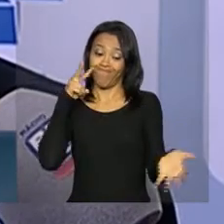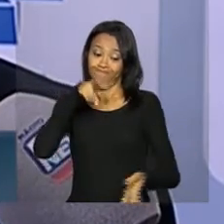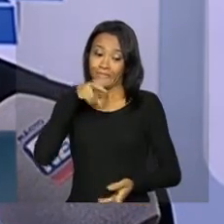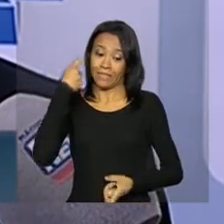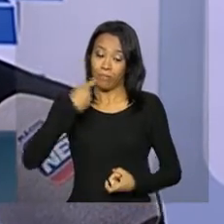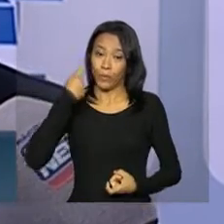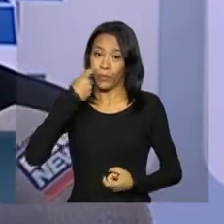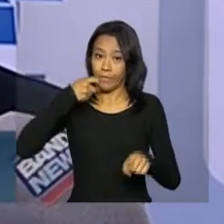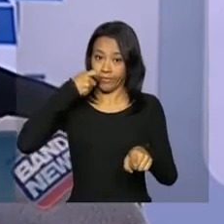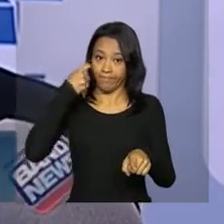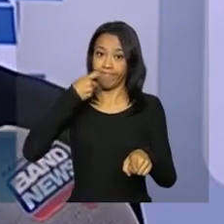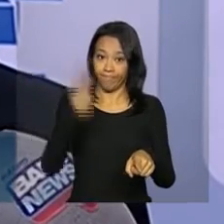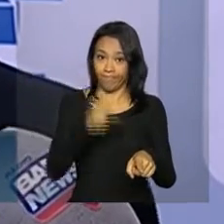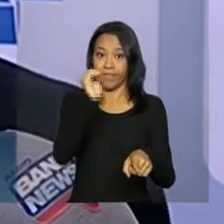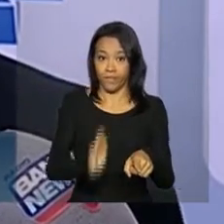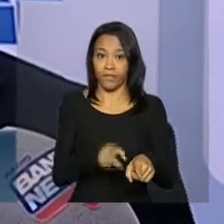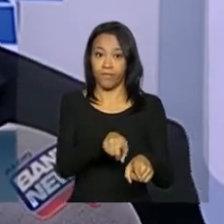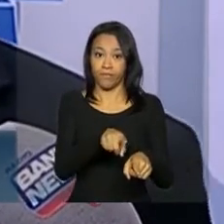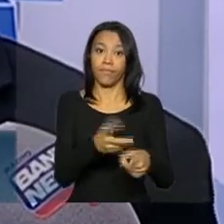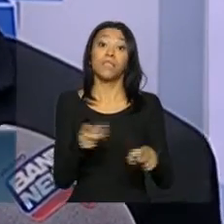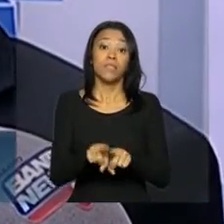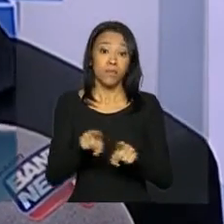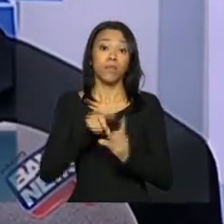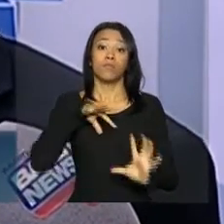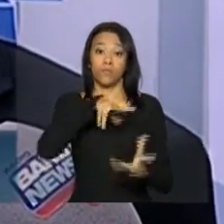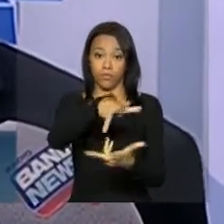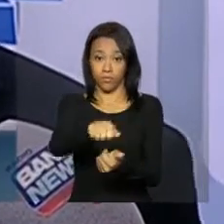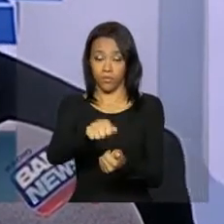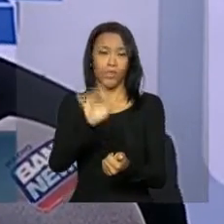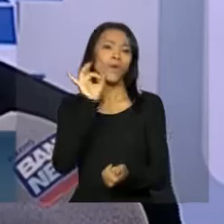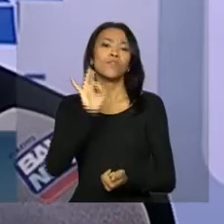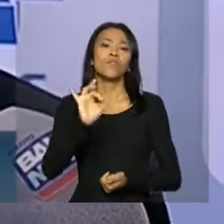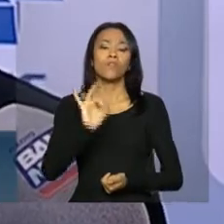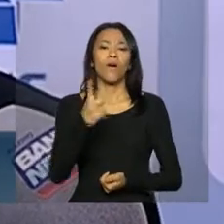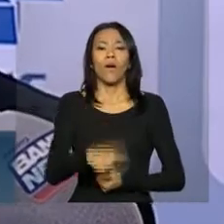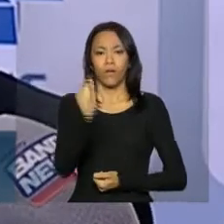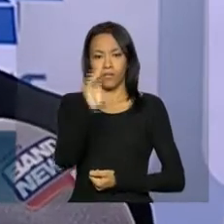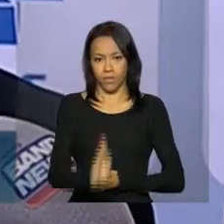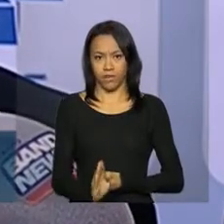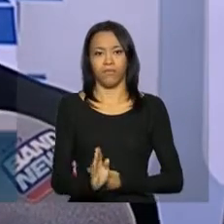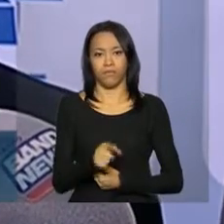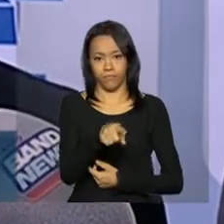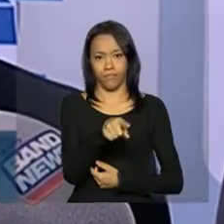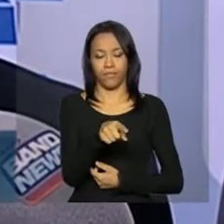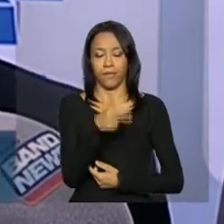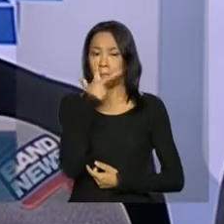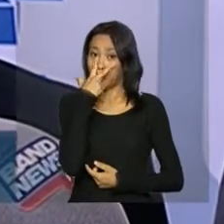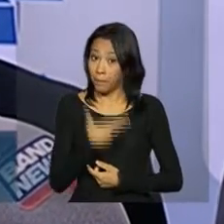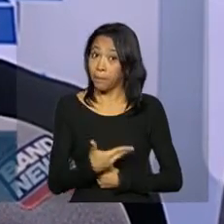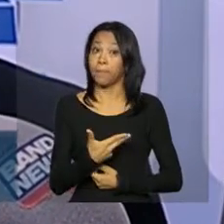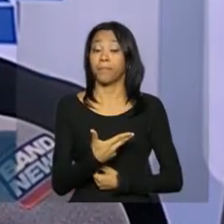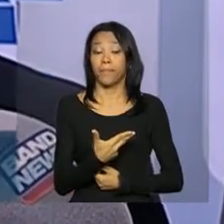fenômeno brasileiro e um fenômeno mundial, ou seja, não é só um fenômeno brasileiro.